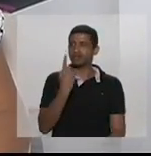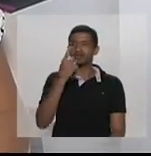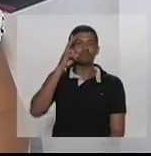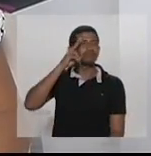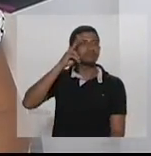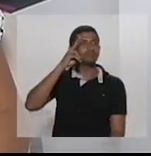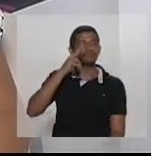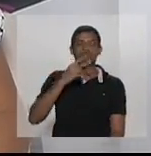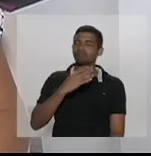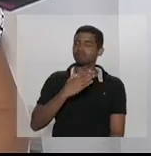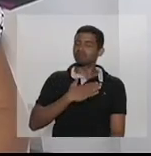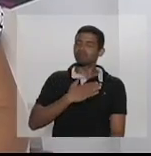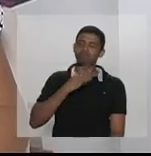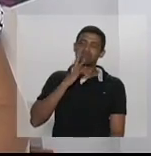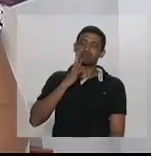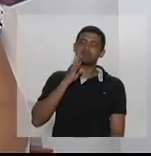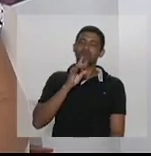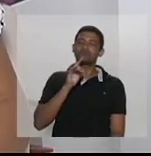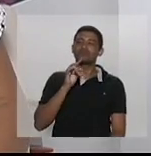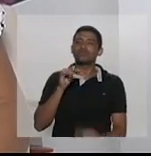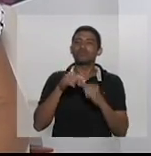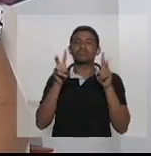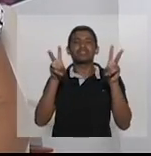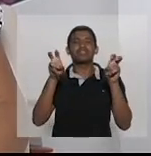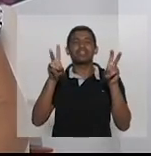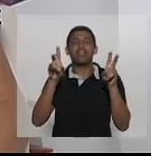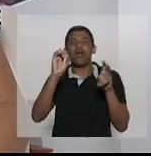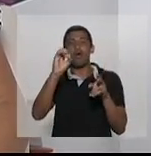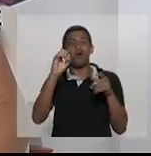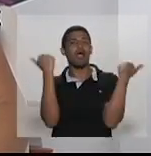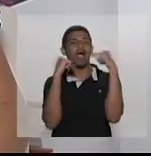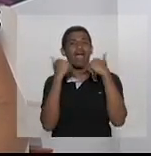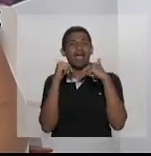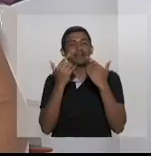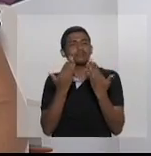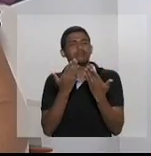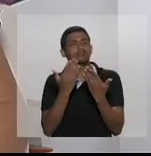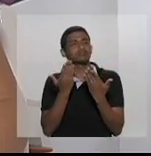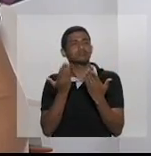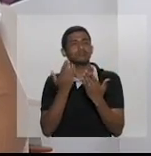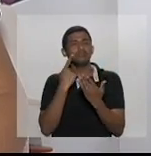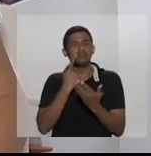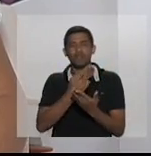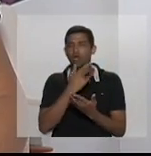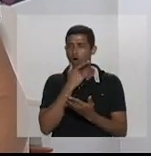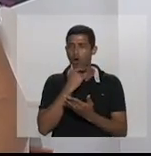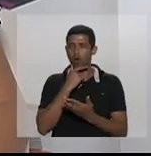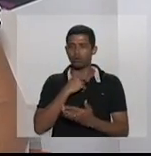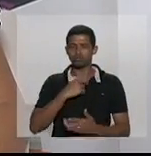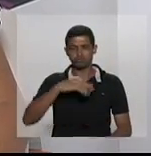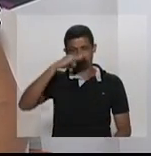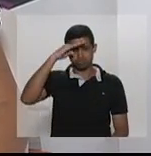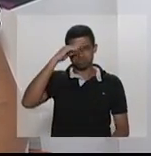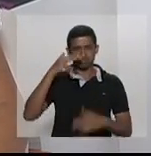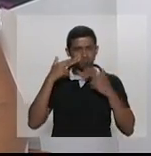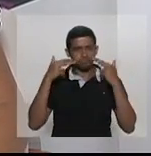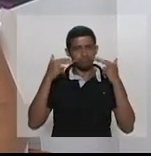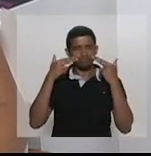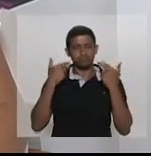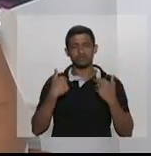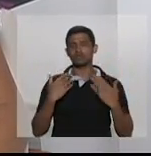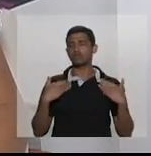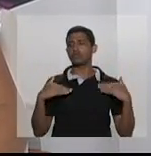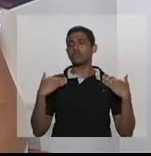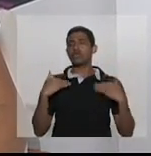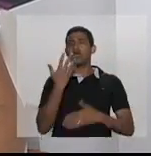uma história que eu acho que ela é muito legal, que se chama O Riso, né, que o Eduardo Galeano traz, que é um guerreiro que vai